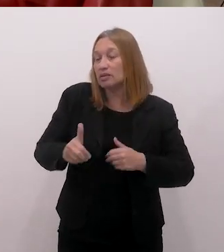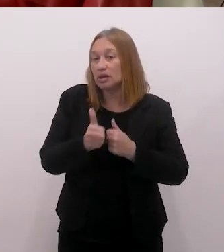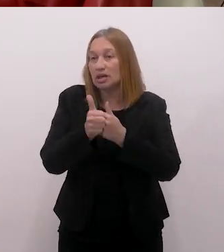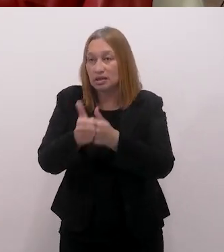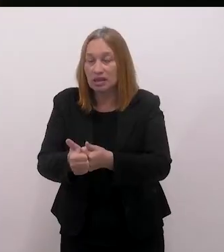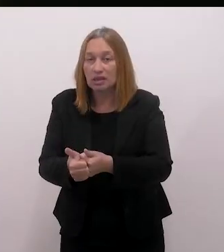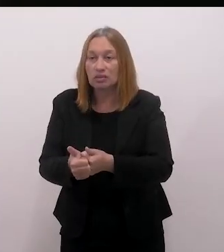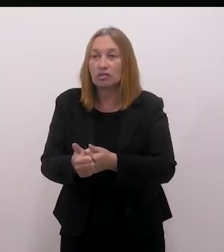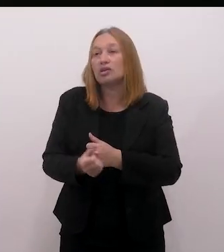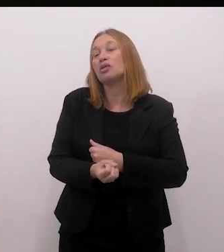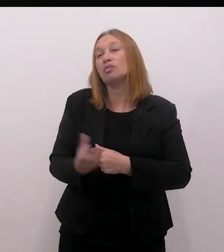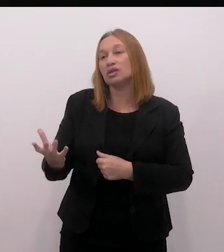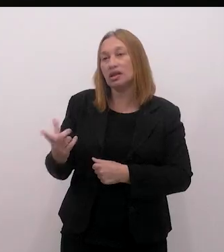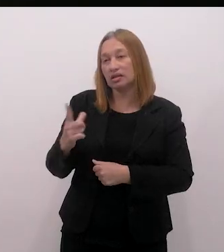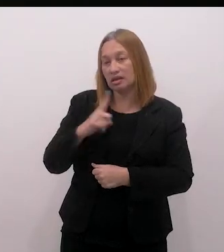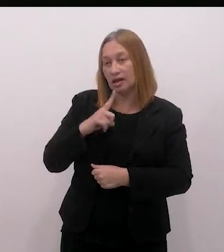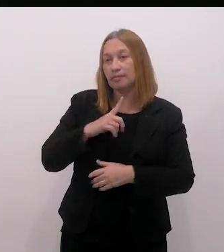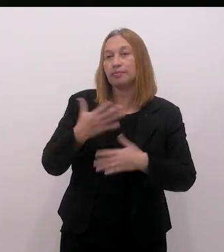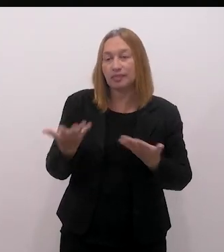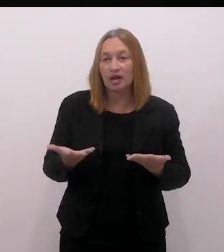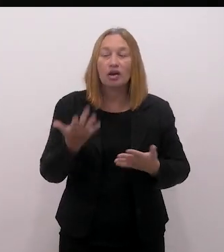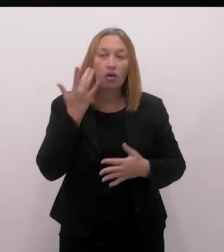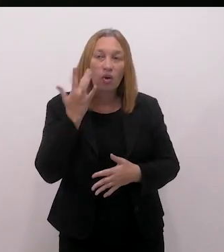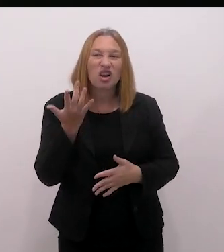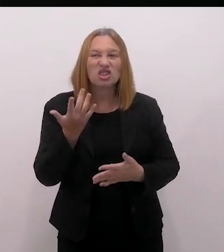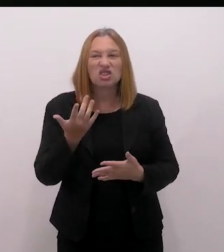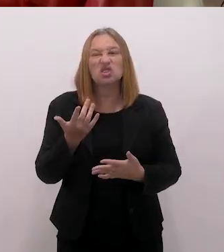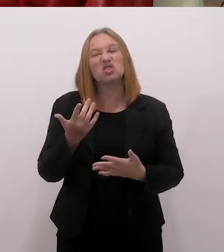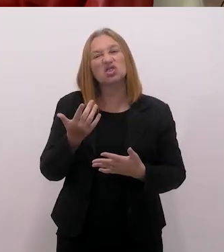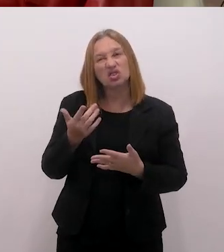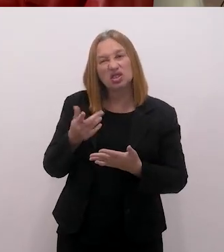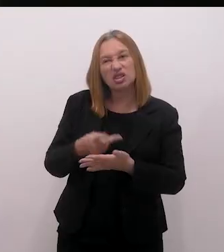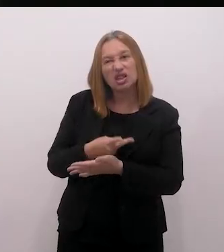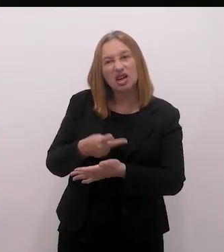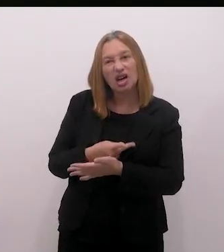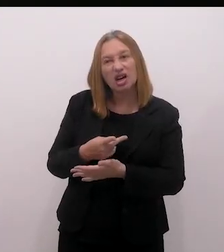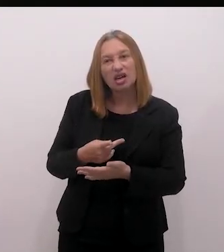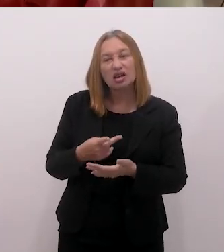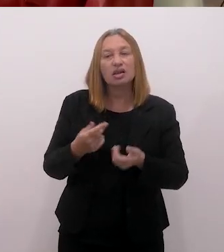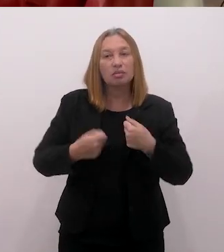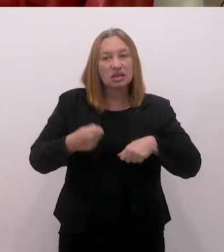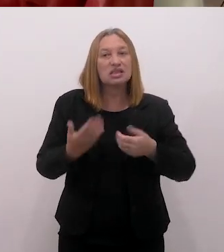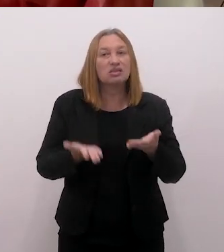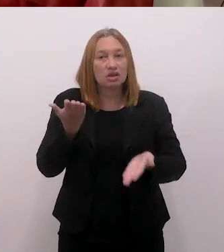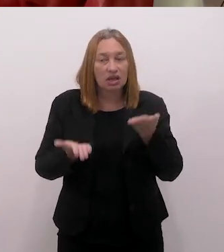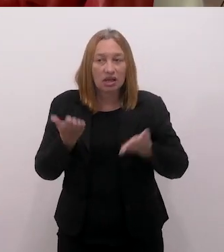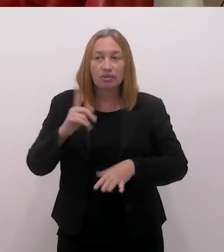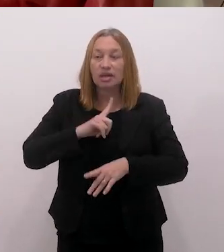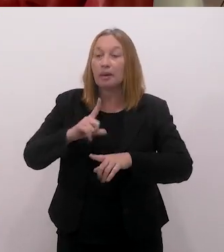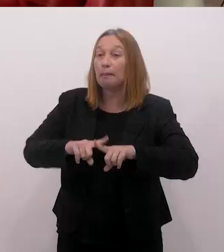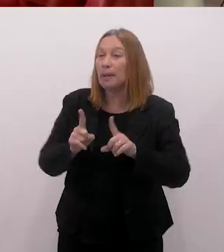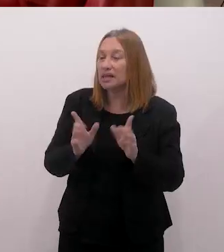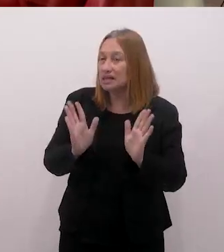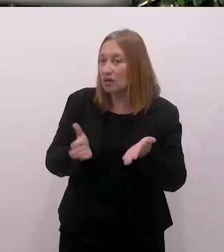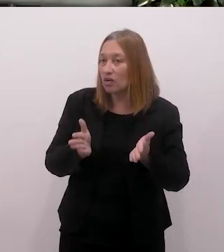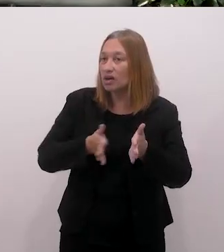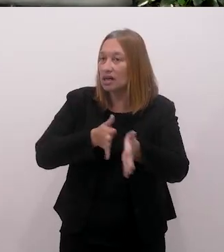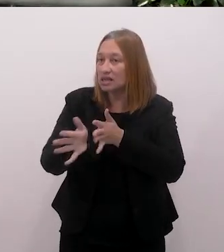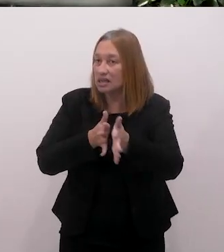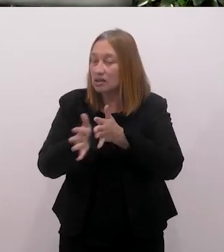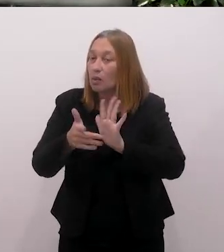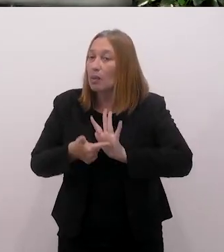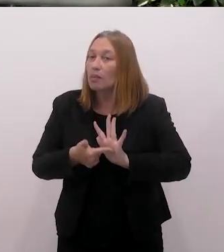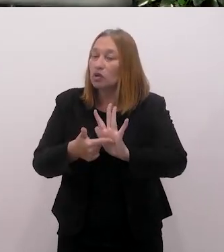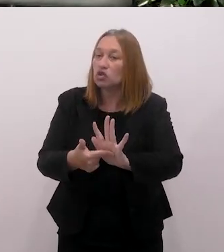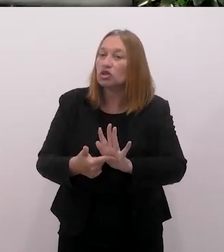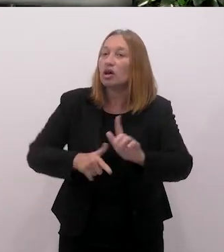Então, sim pela questão do quantidade de seguidores que você tem. Então, eu acho que isso é um pouco controverso. Negativo. Tem que haver um equilíbrio. Né? Agora, você